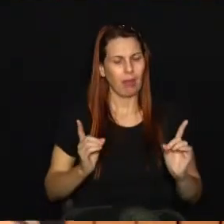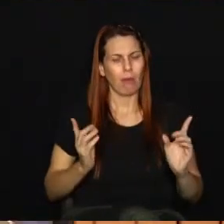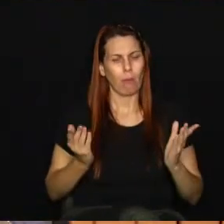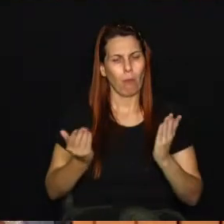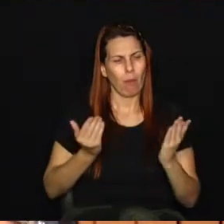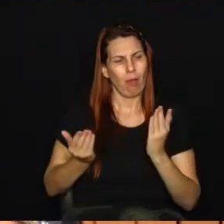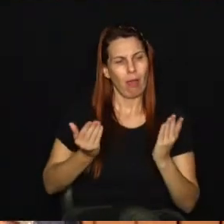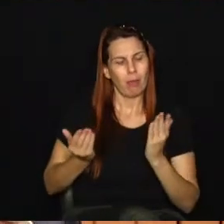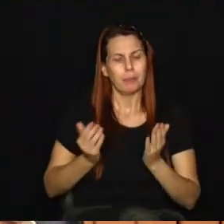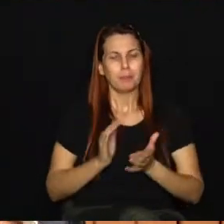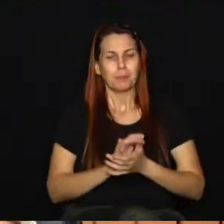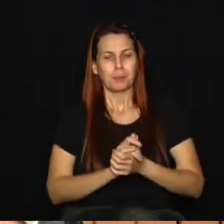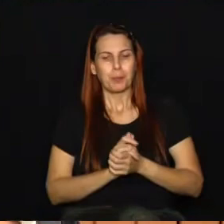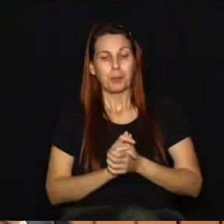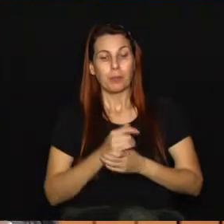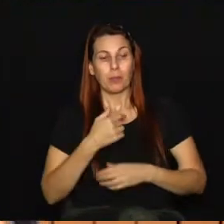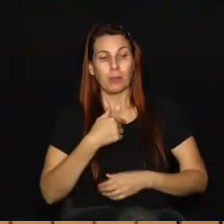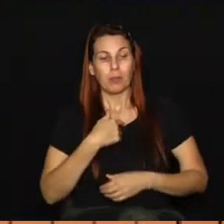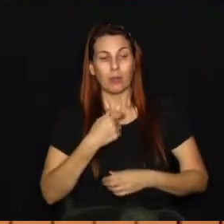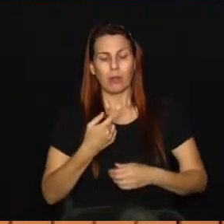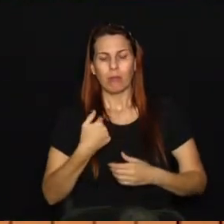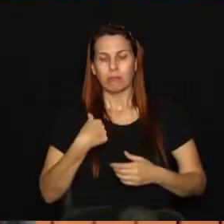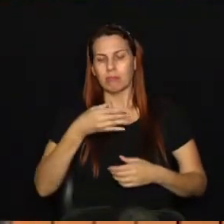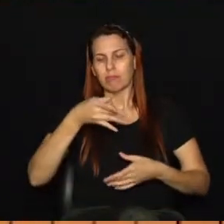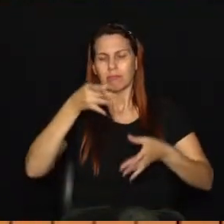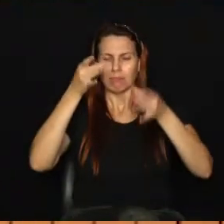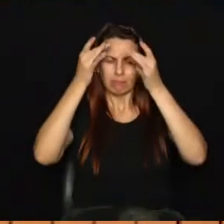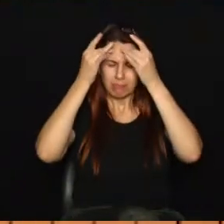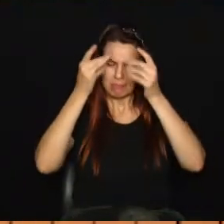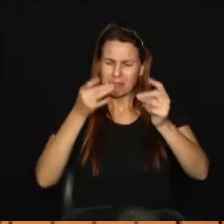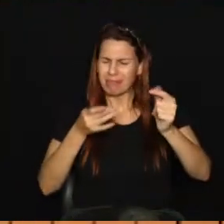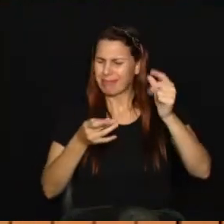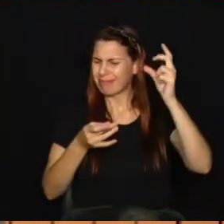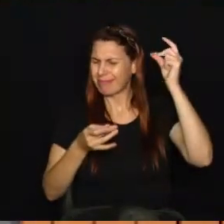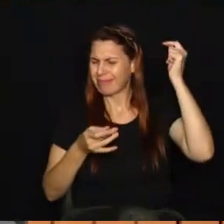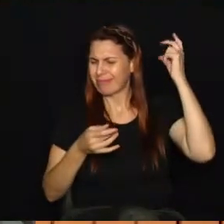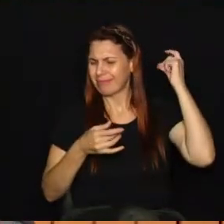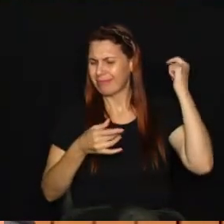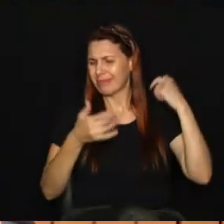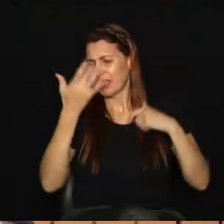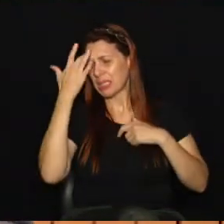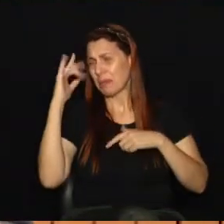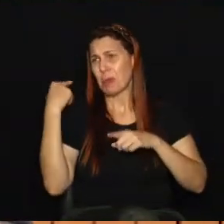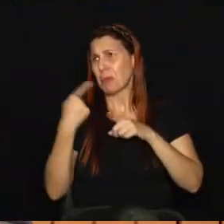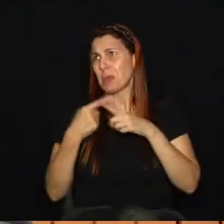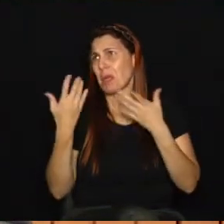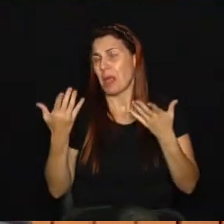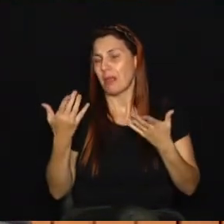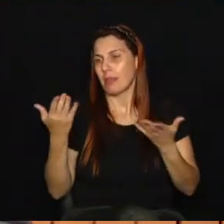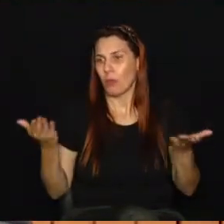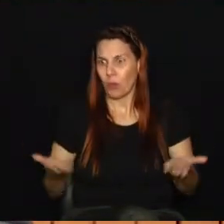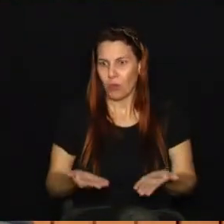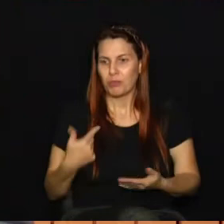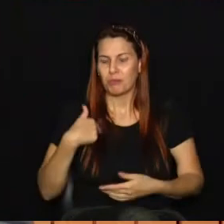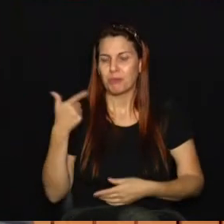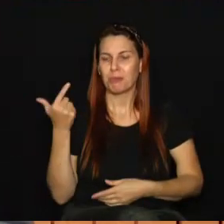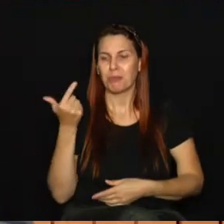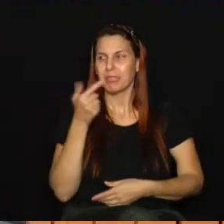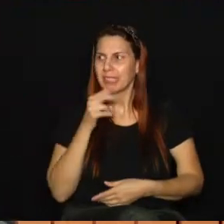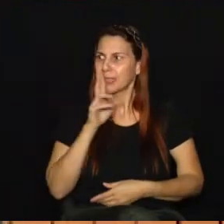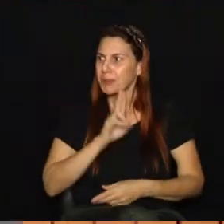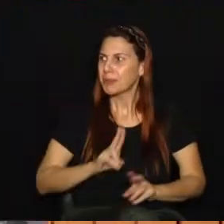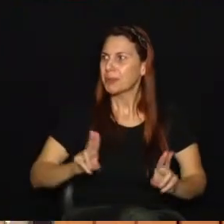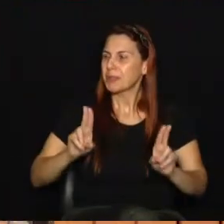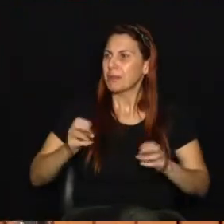permite, uma das que eu decorei lá atrás, não sabia nem por que eu ia usar, mas falei, um dia eu vou usar. Né? E eu acho que hoje ela